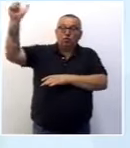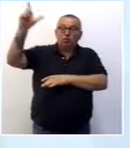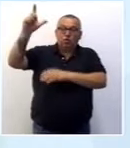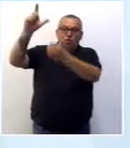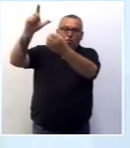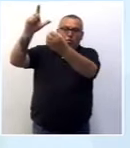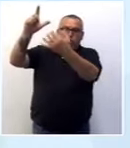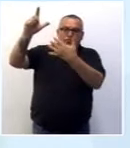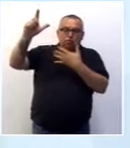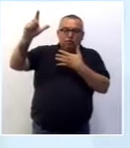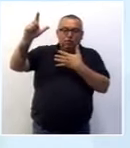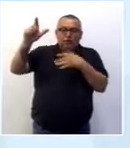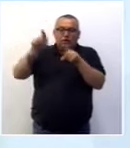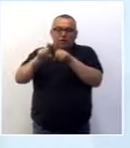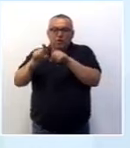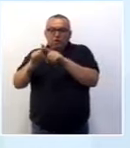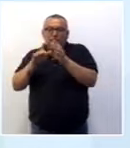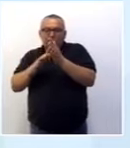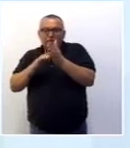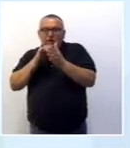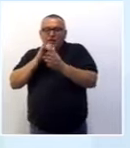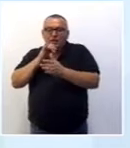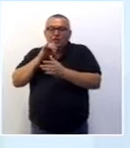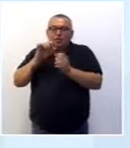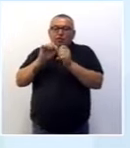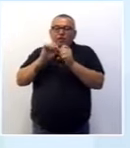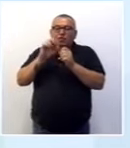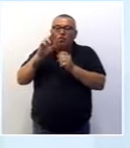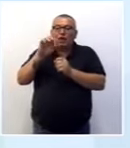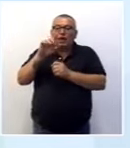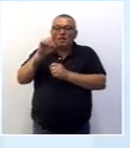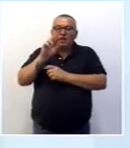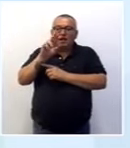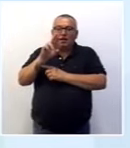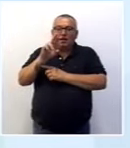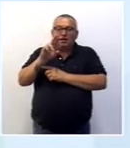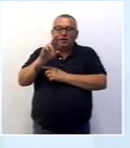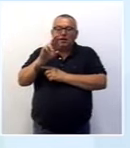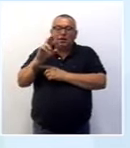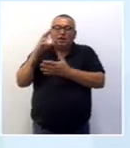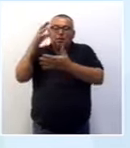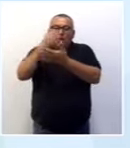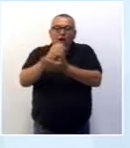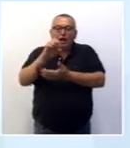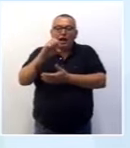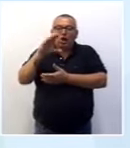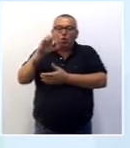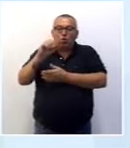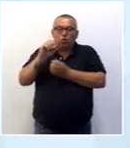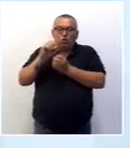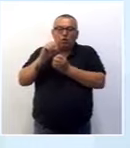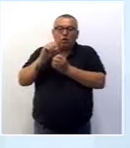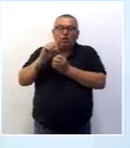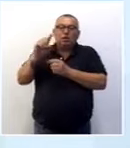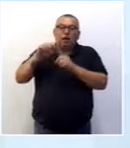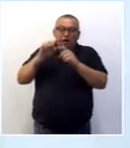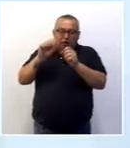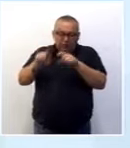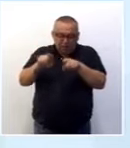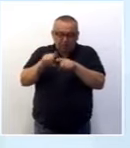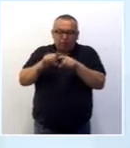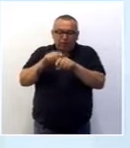as artificiais, por exemplo, se eu emito um sinal de um radar e pego o eco desse radar, né? Também faz parte do sensoriamento remoto,